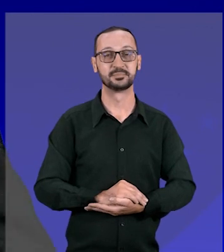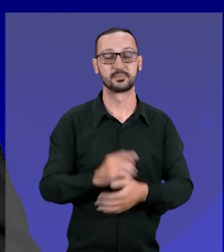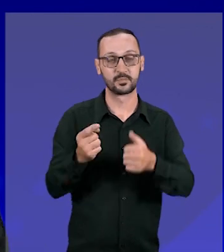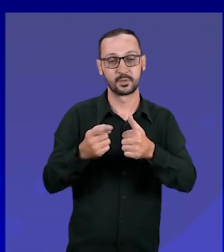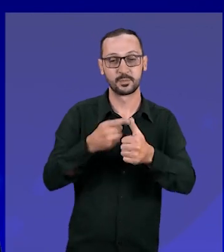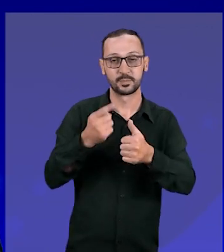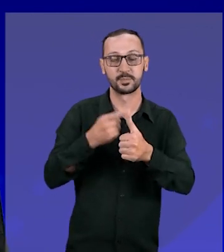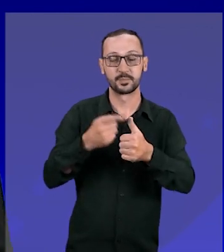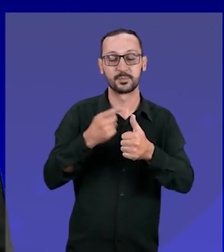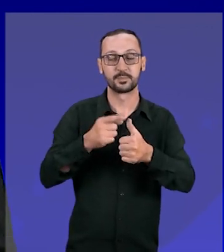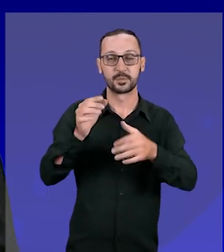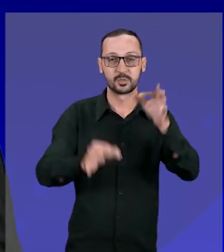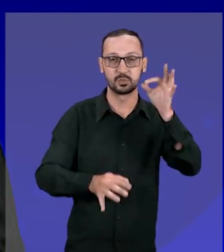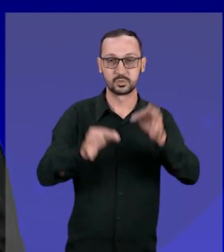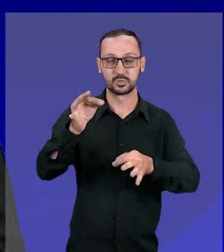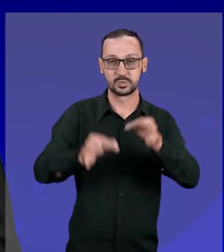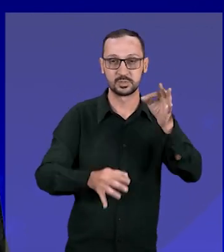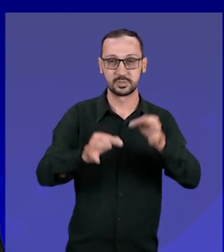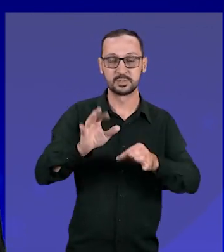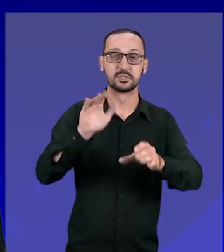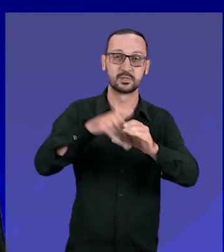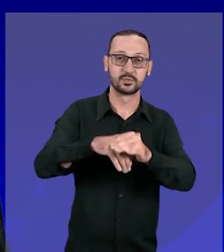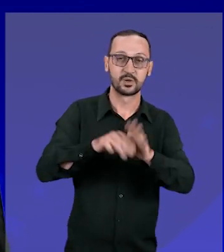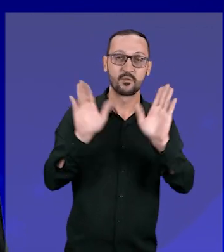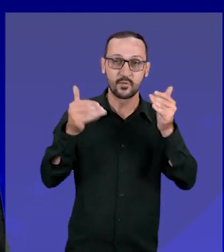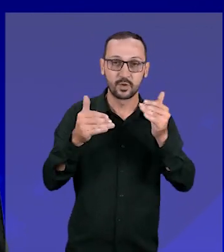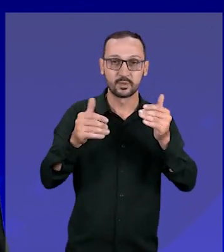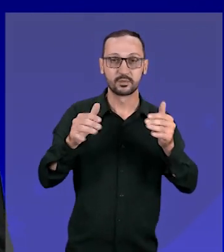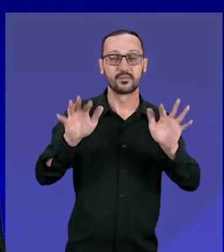O primeiro Justiça Eleitoral em Foco fica por aqui.